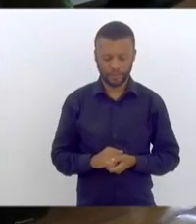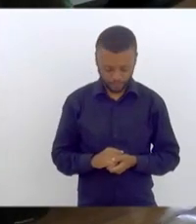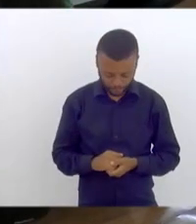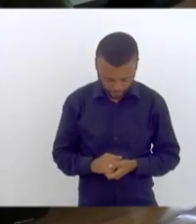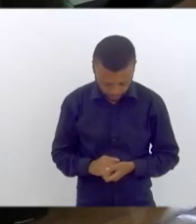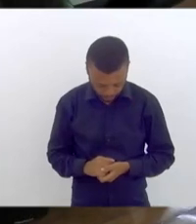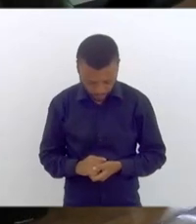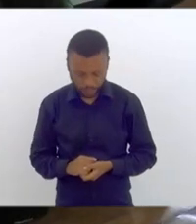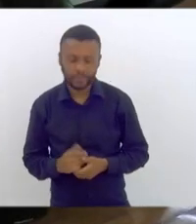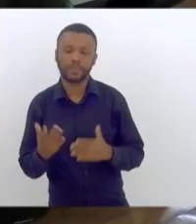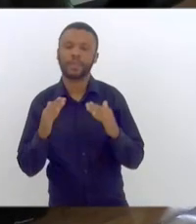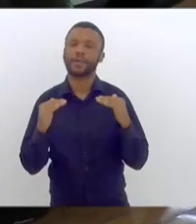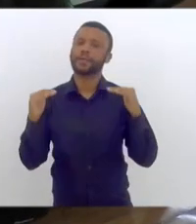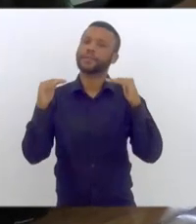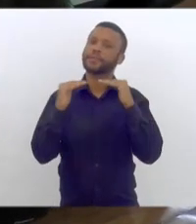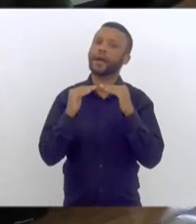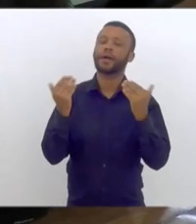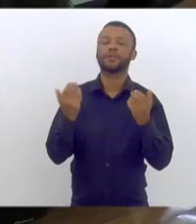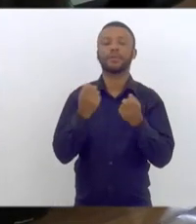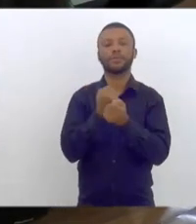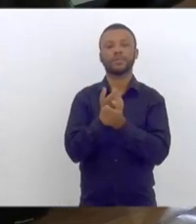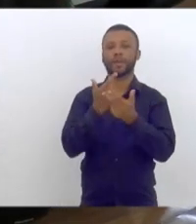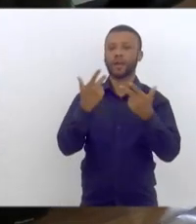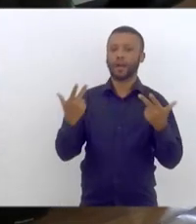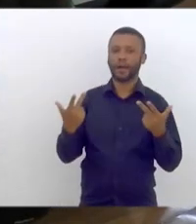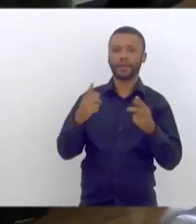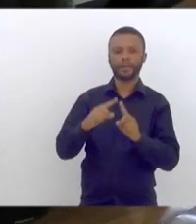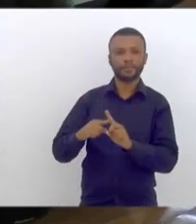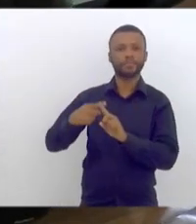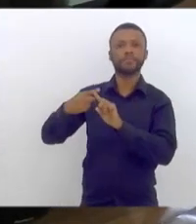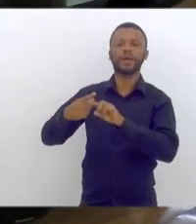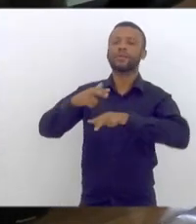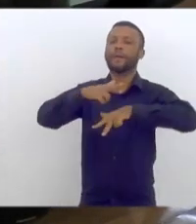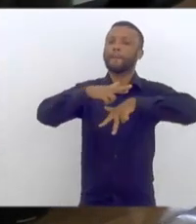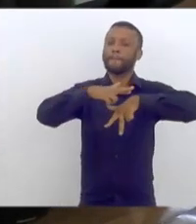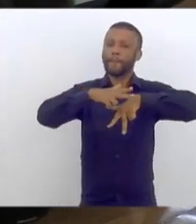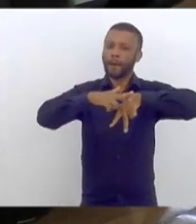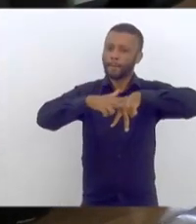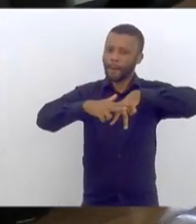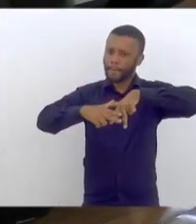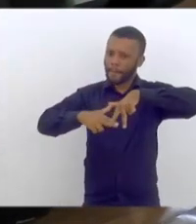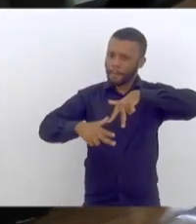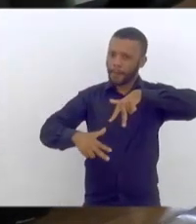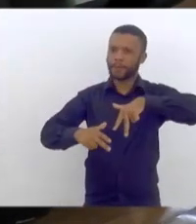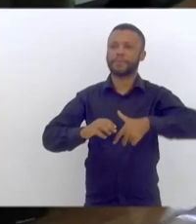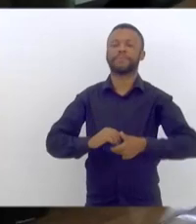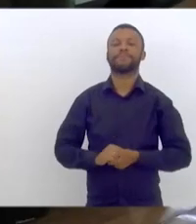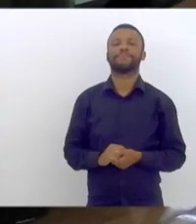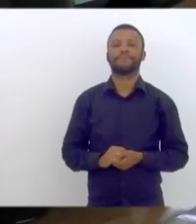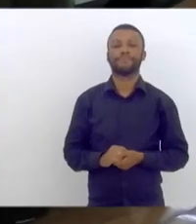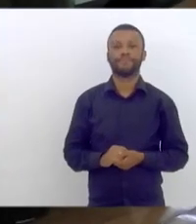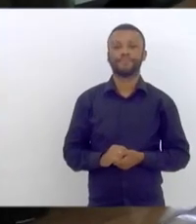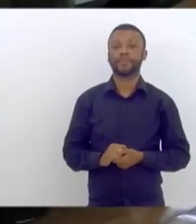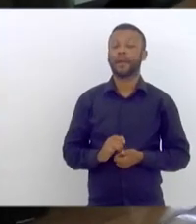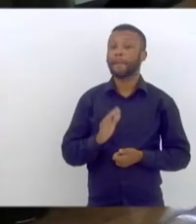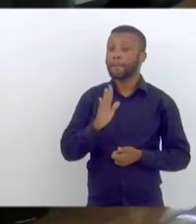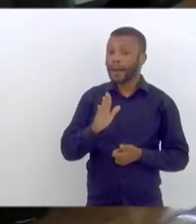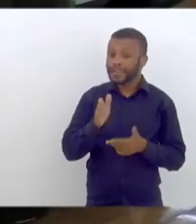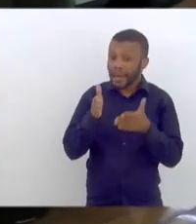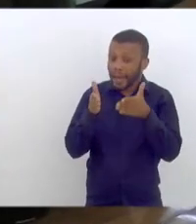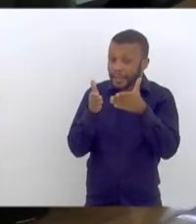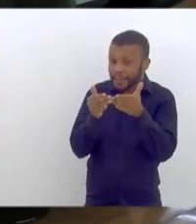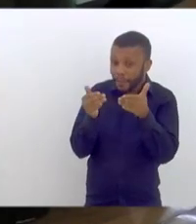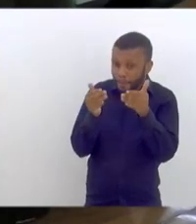de raça E de gênero o que eu não sei essa é a demanda